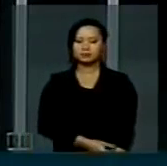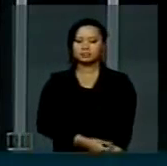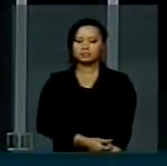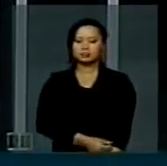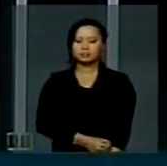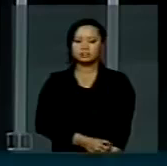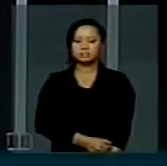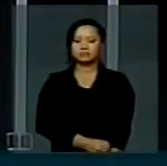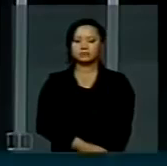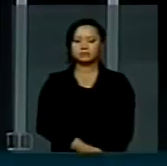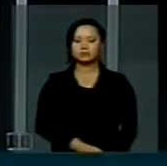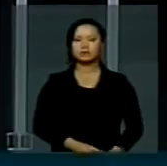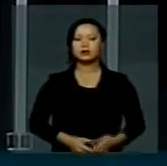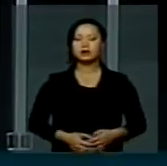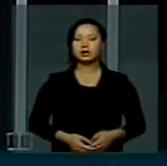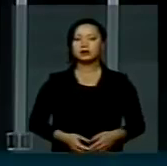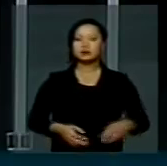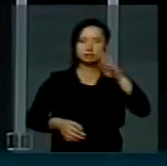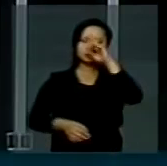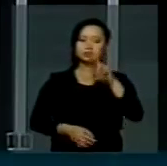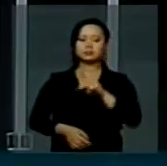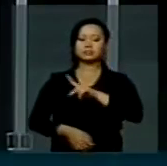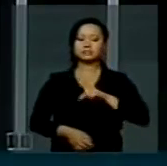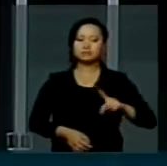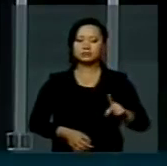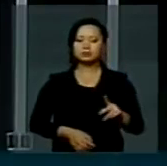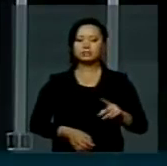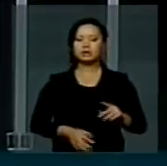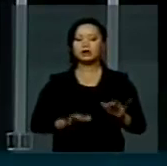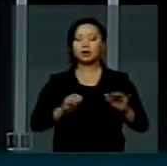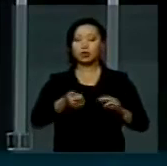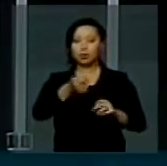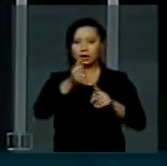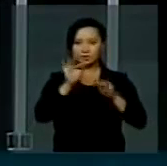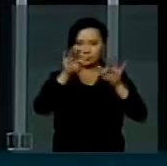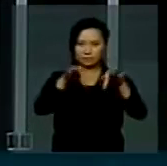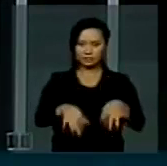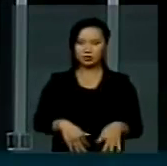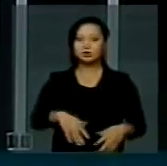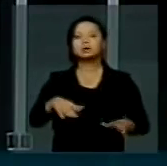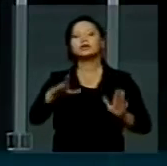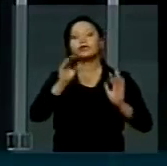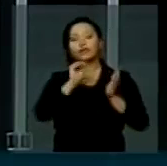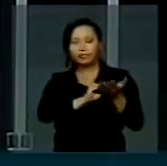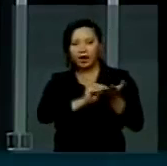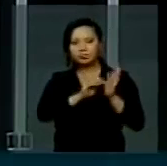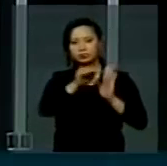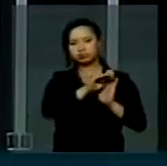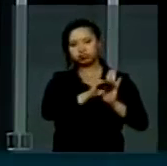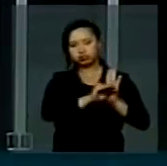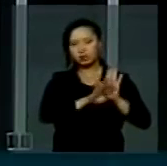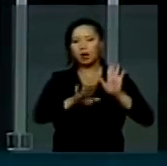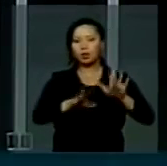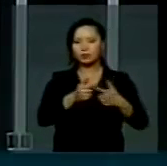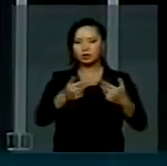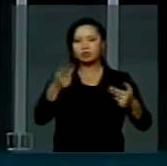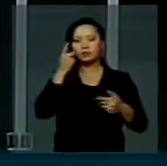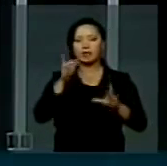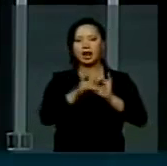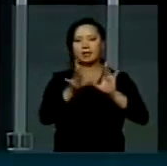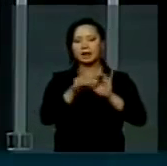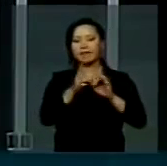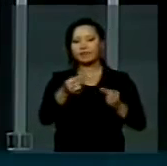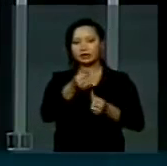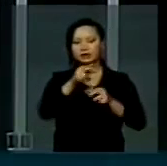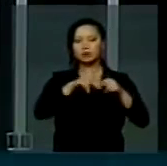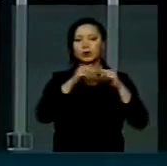para a conclusão do nosso trabalho, temos ainda alguns pontos importantes no que diz respeito à celeridade das liberações financeiras com relação